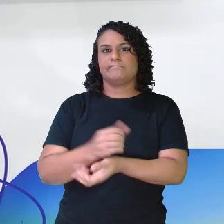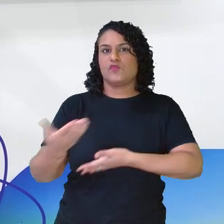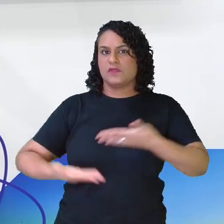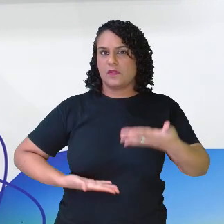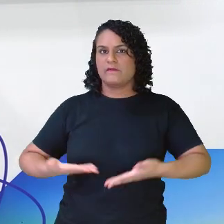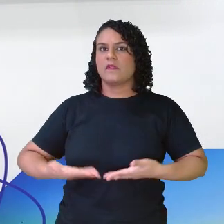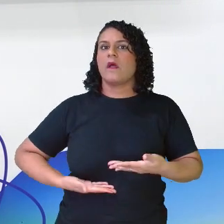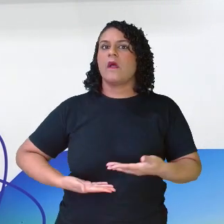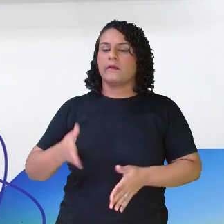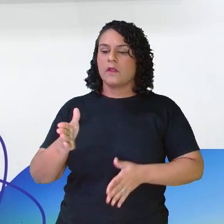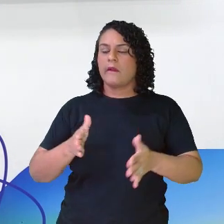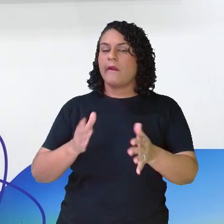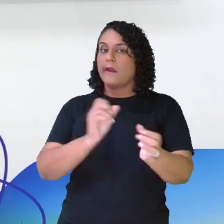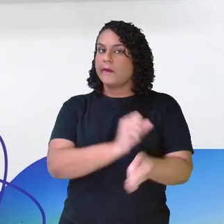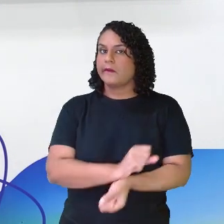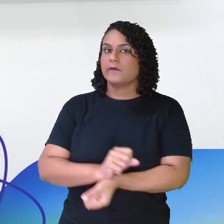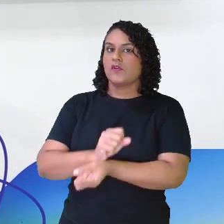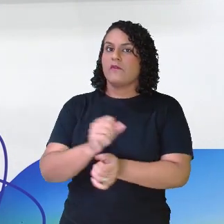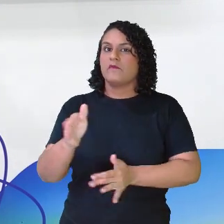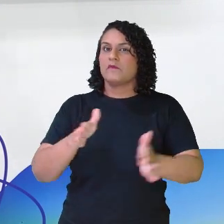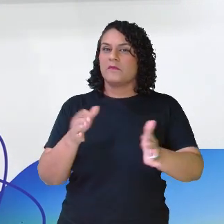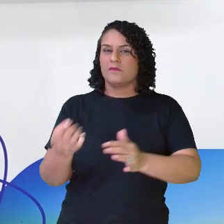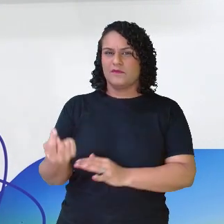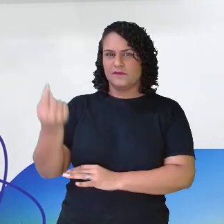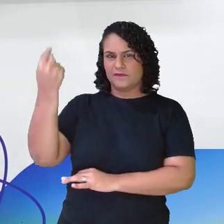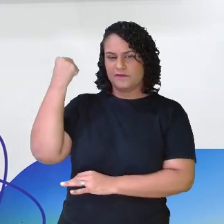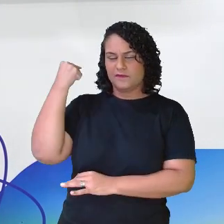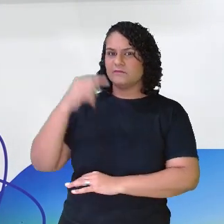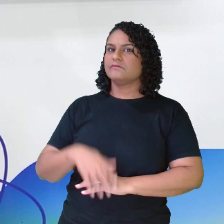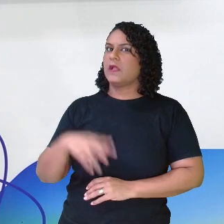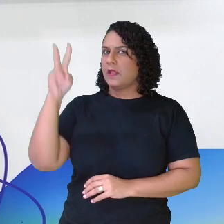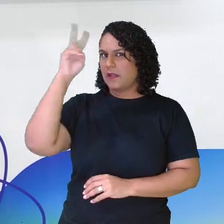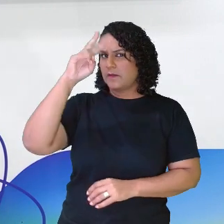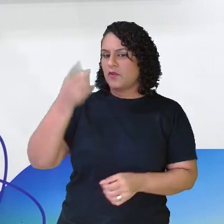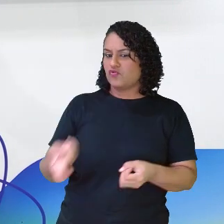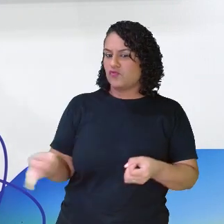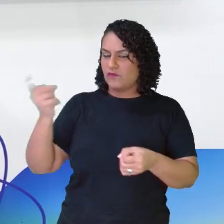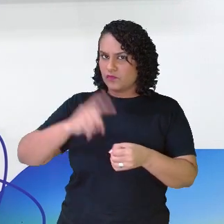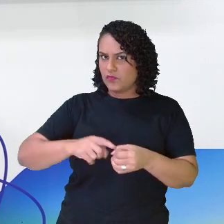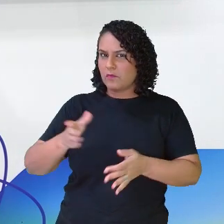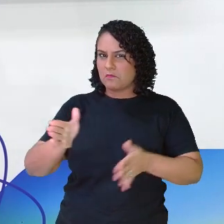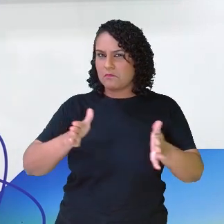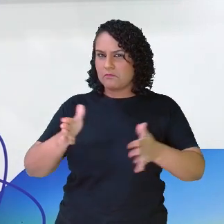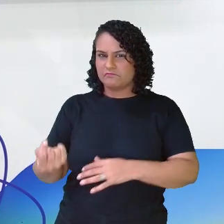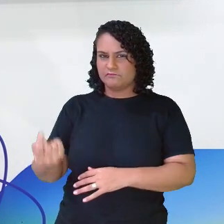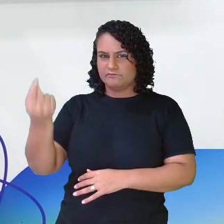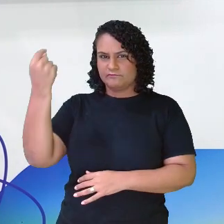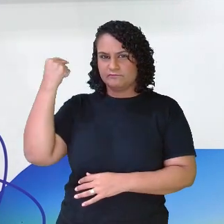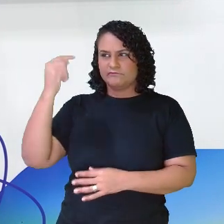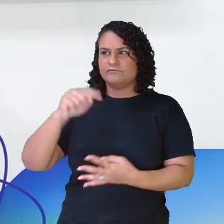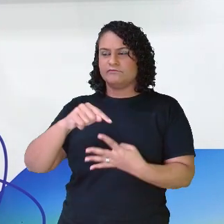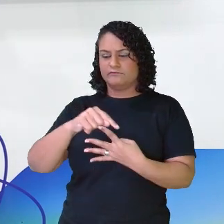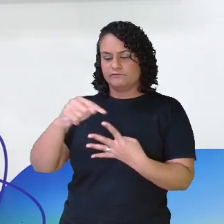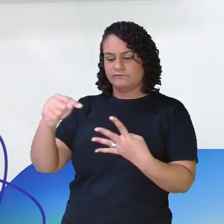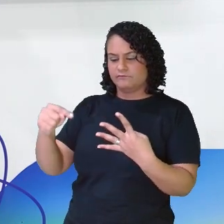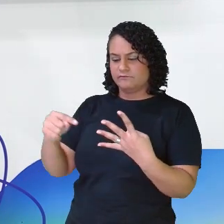escrava nesse período aí. Já lembra que a gente voltou no tempo. Então, esses pontos importantes,